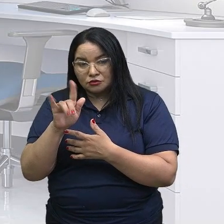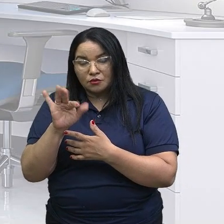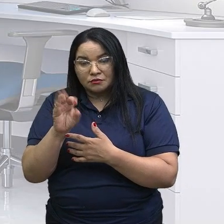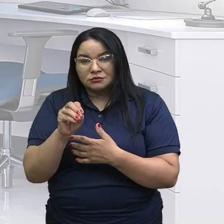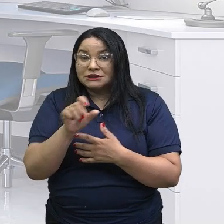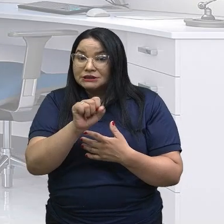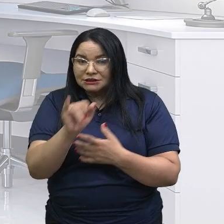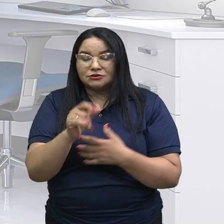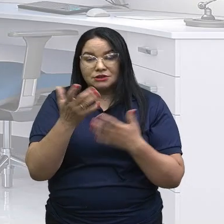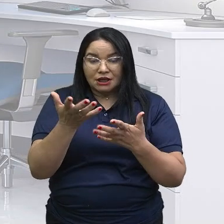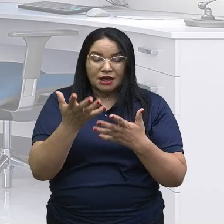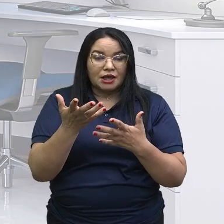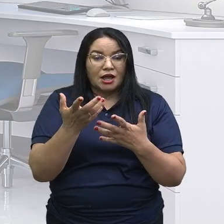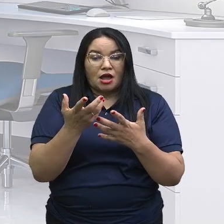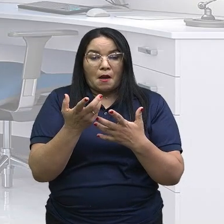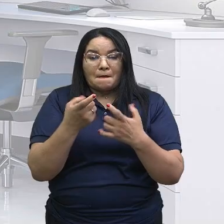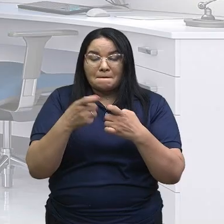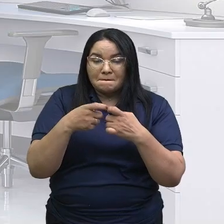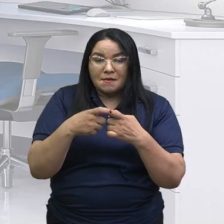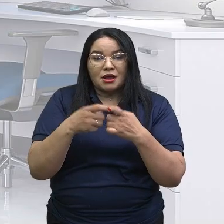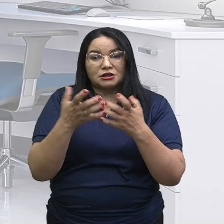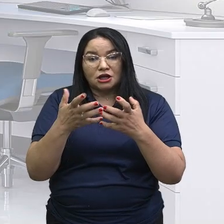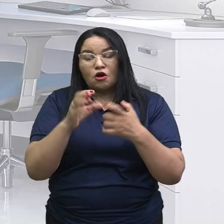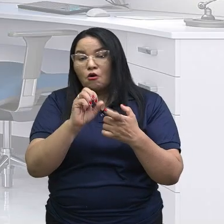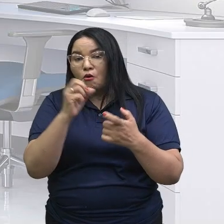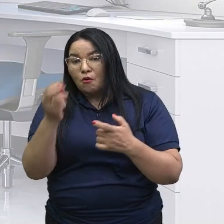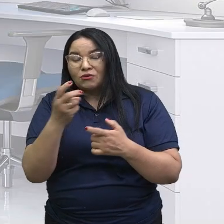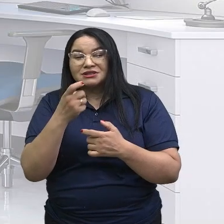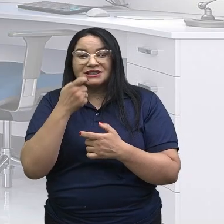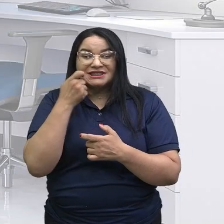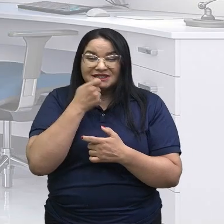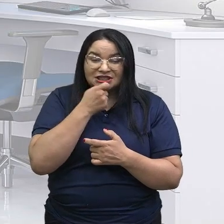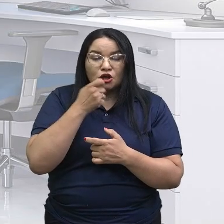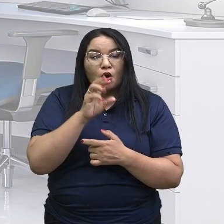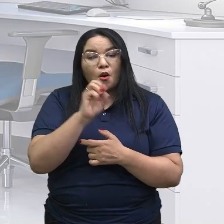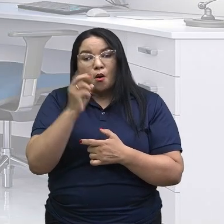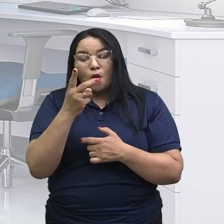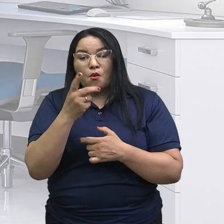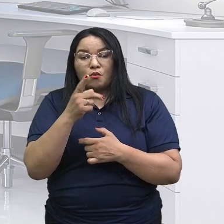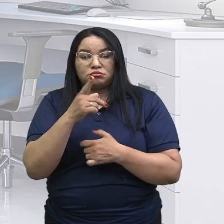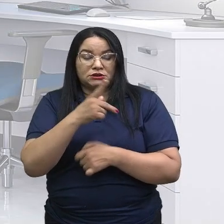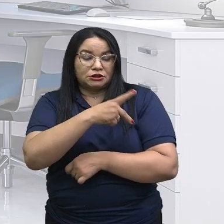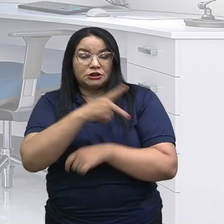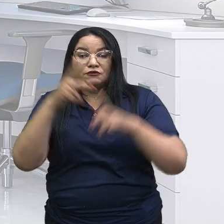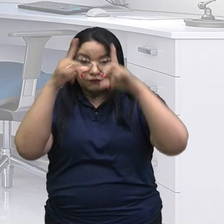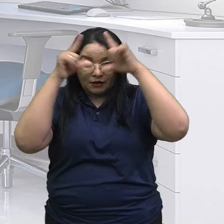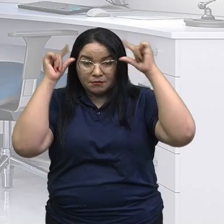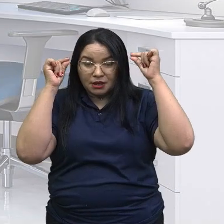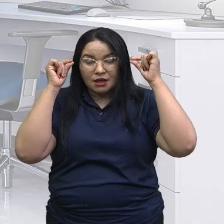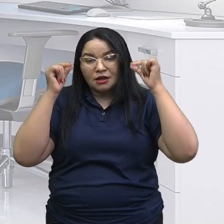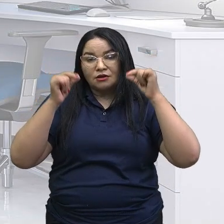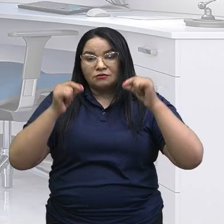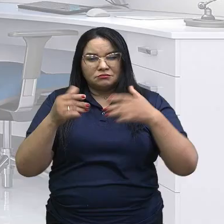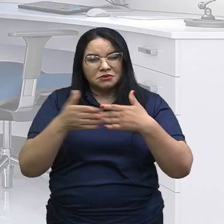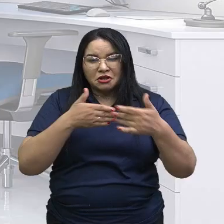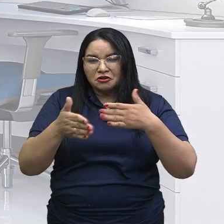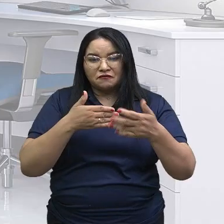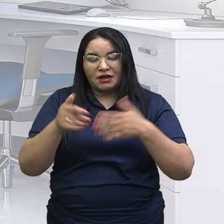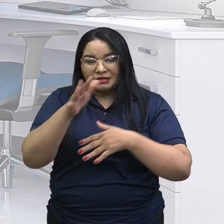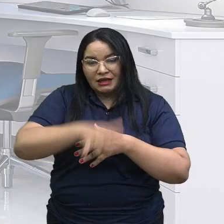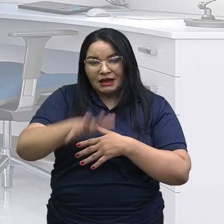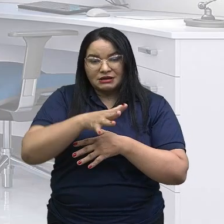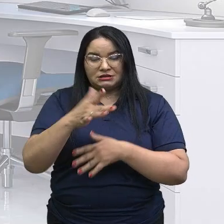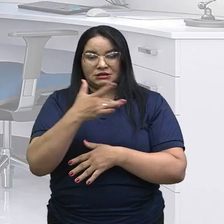se você quer ser médico, se você quer trabalhar com odonto, se você quer ser enfermeiro, seja qual for a área, seja